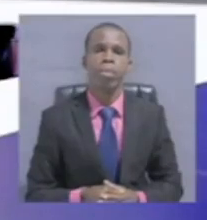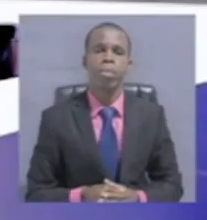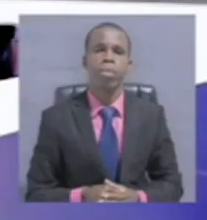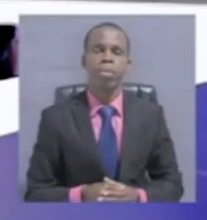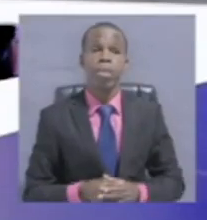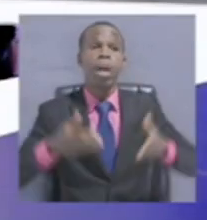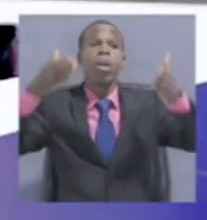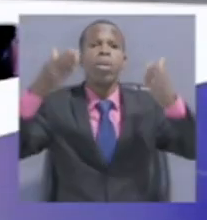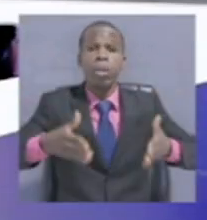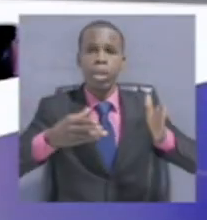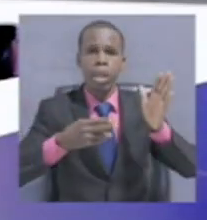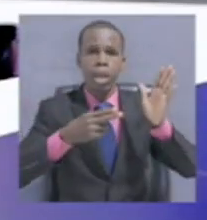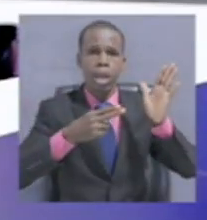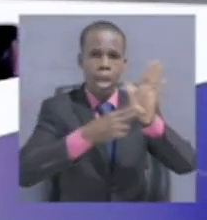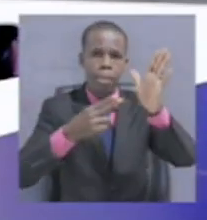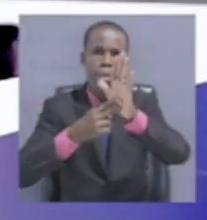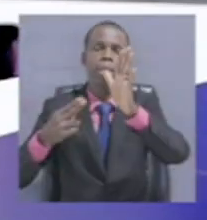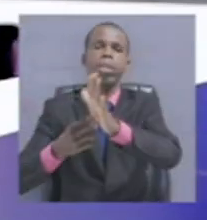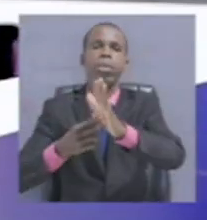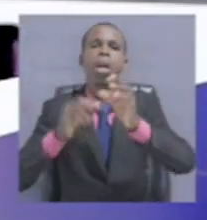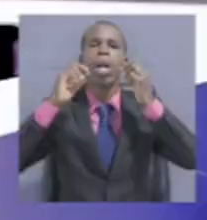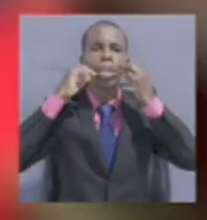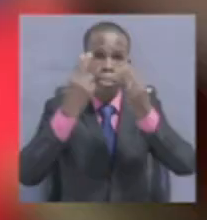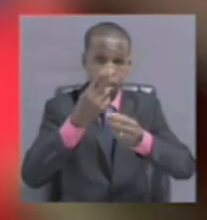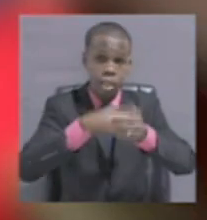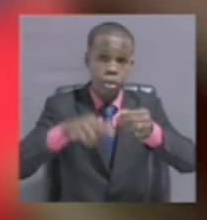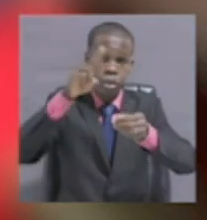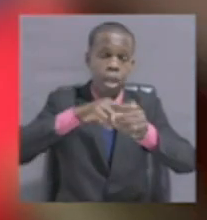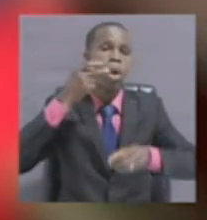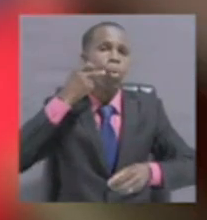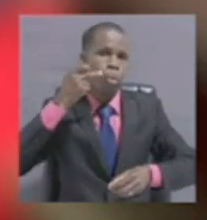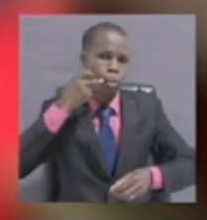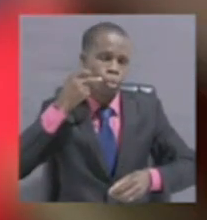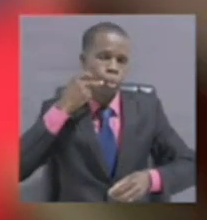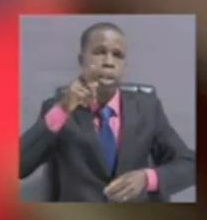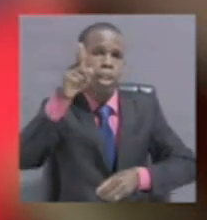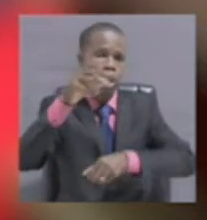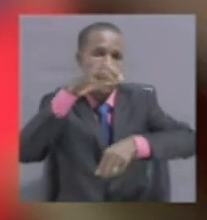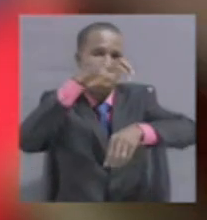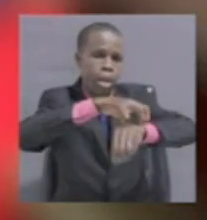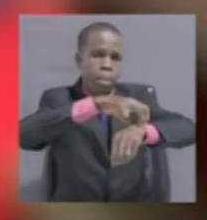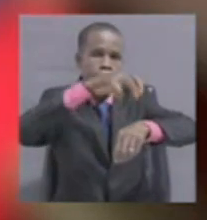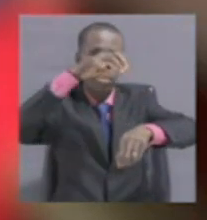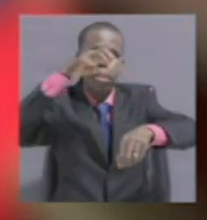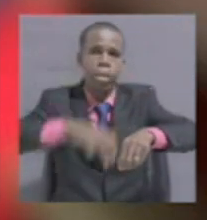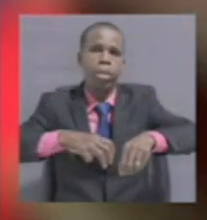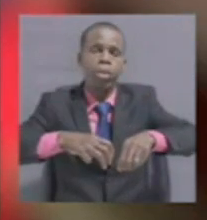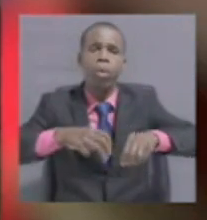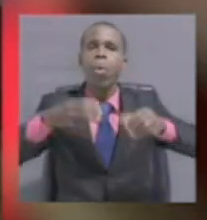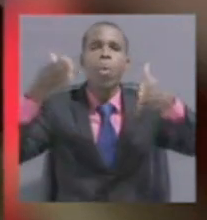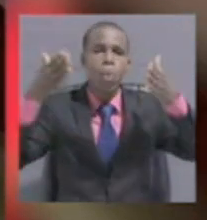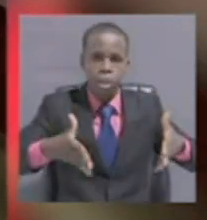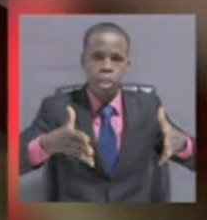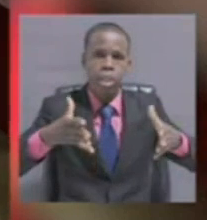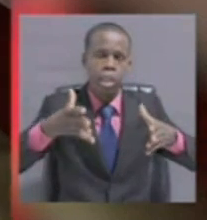A representação da Assembleia Nacional de Angola junto do Parlamento Pan-Africano tomou hoje posse e